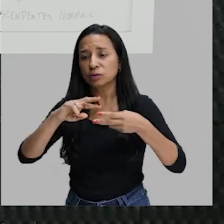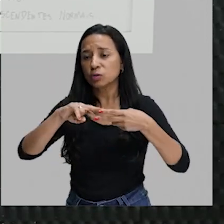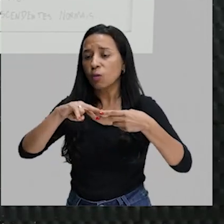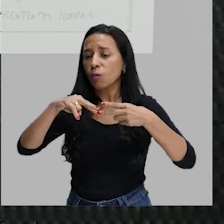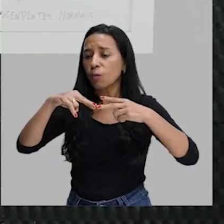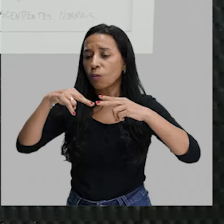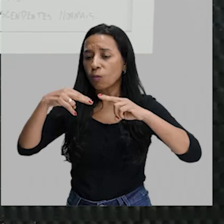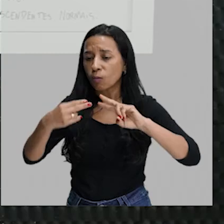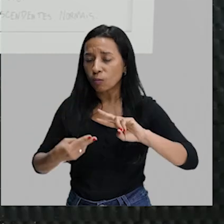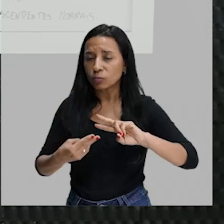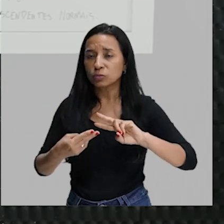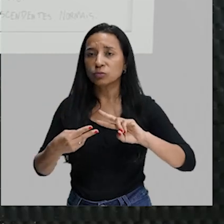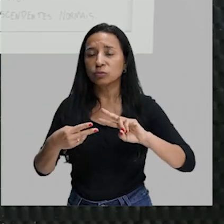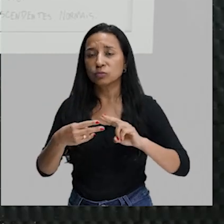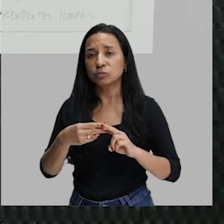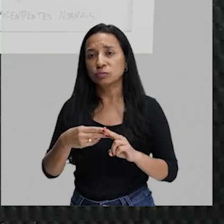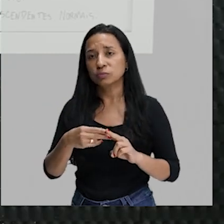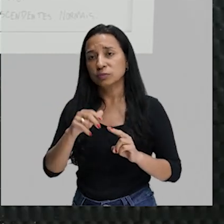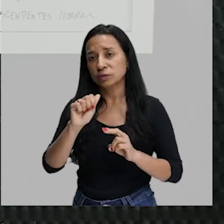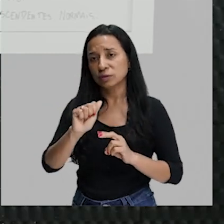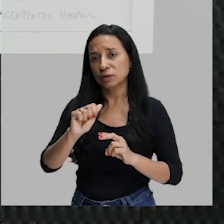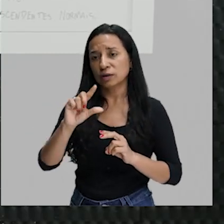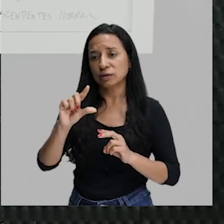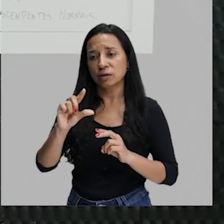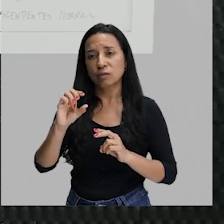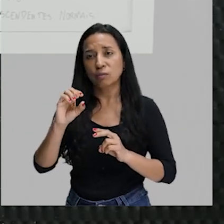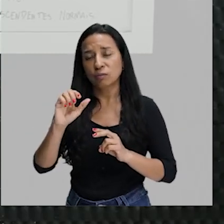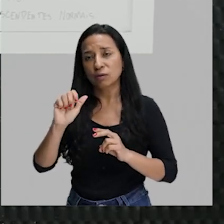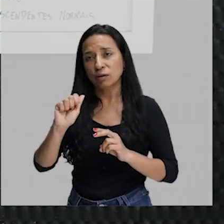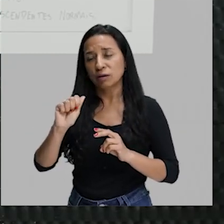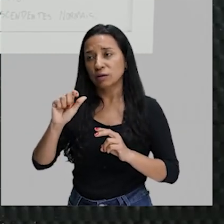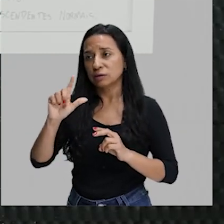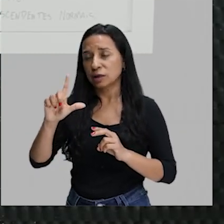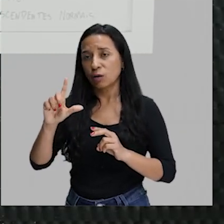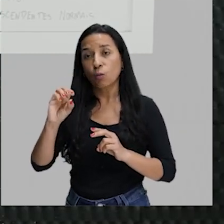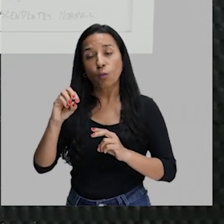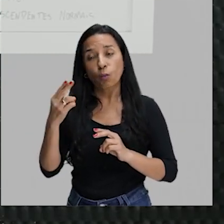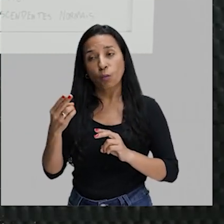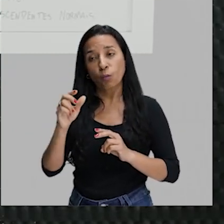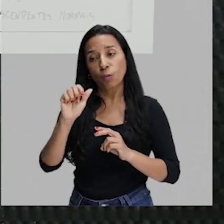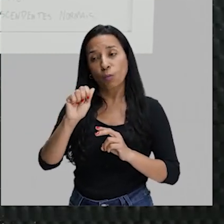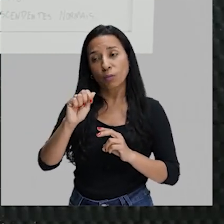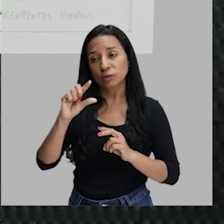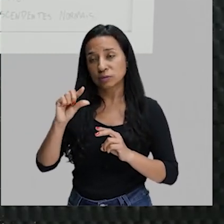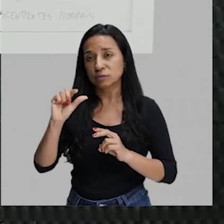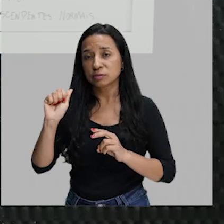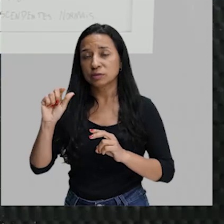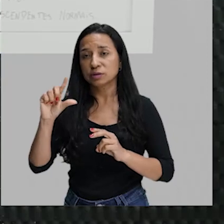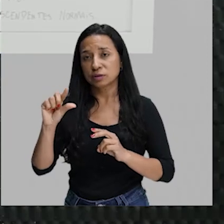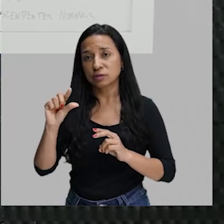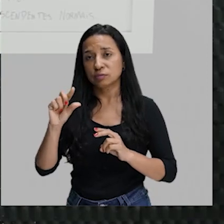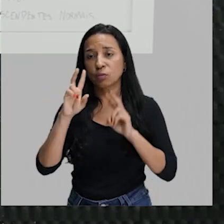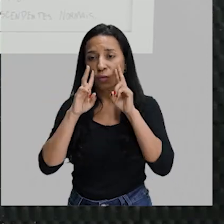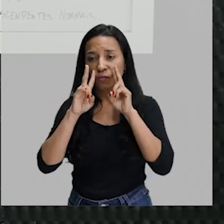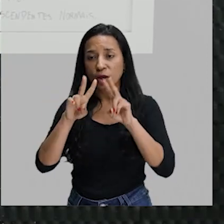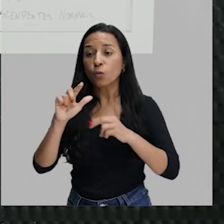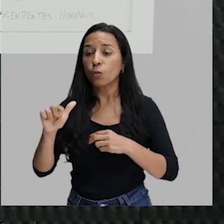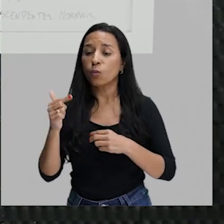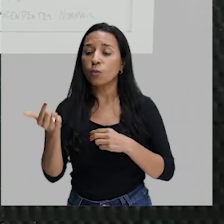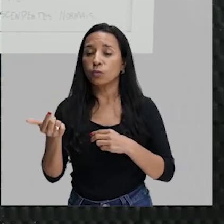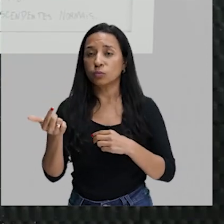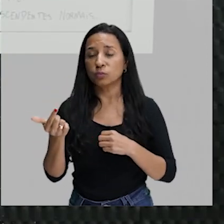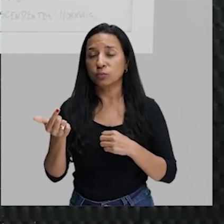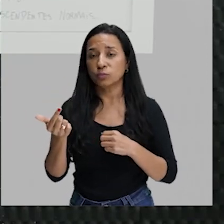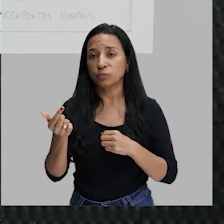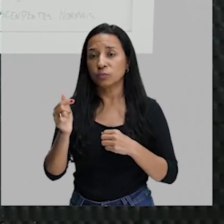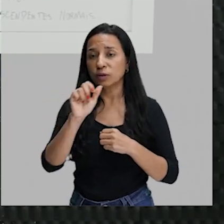azão, ou ele pode ser azão, azinho. Tá certo? Agora, olha para esse indivíduo aqui, ó. A